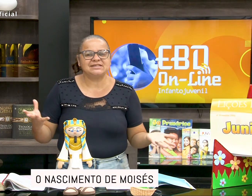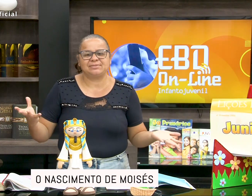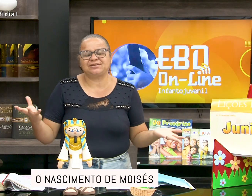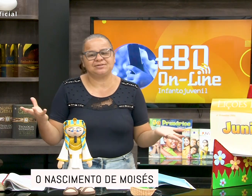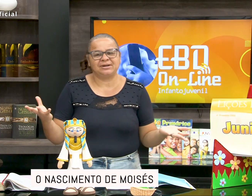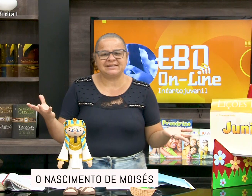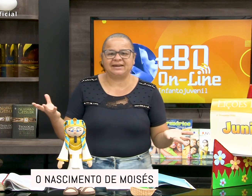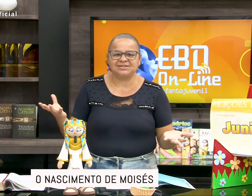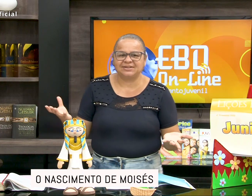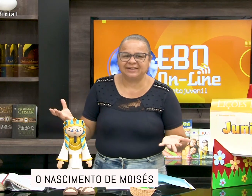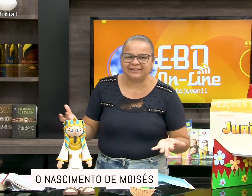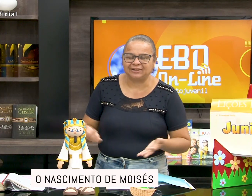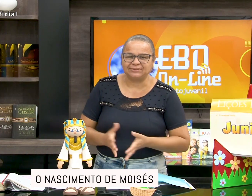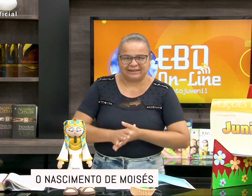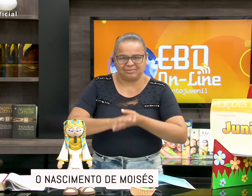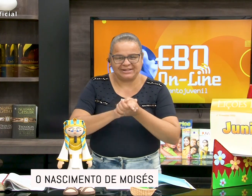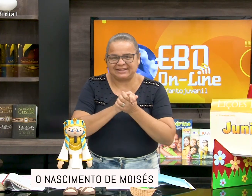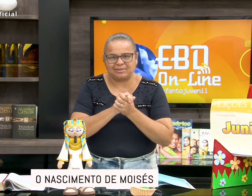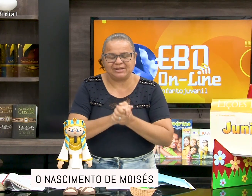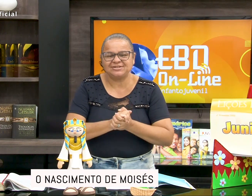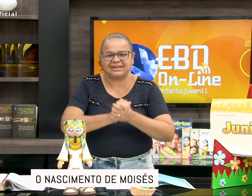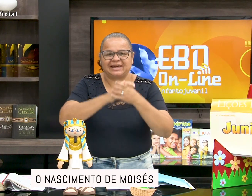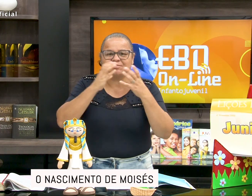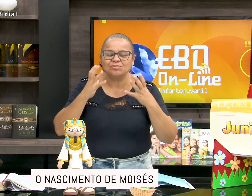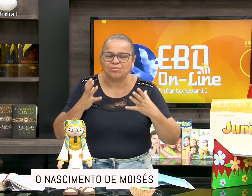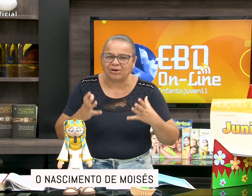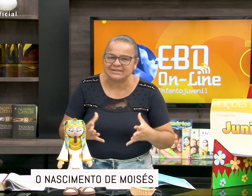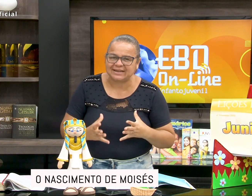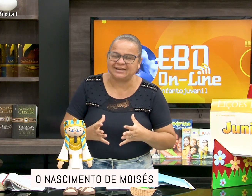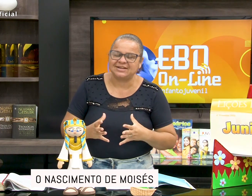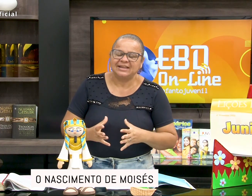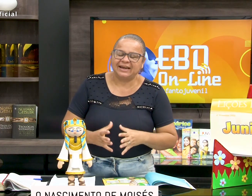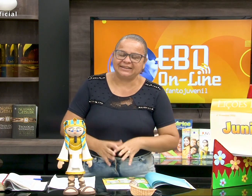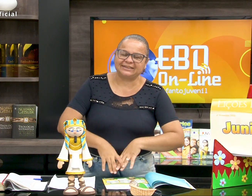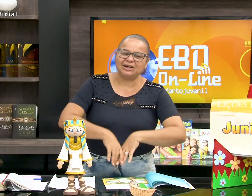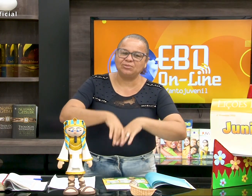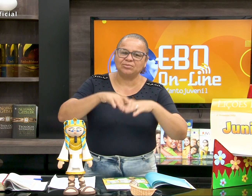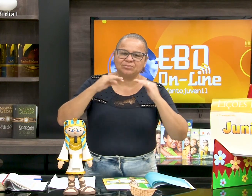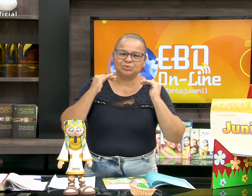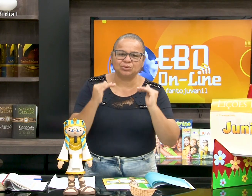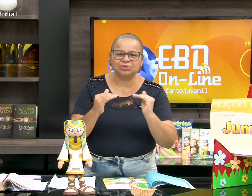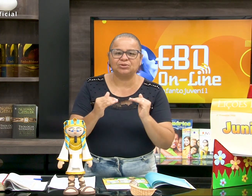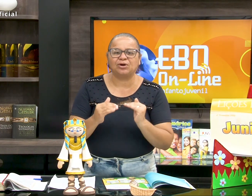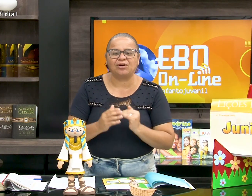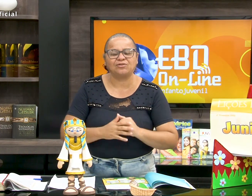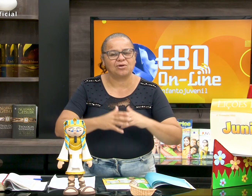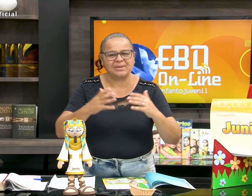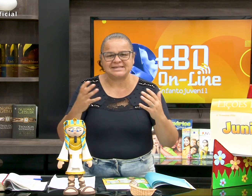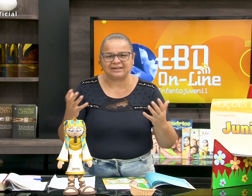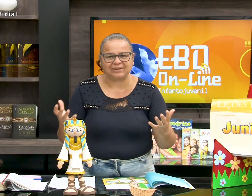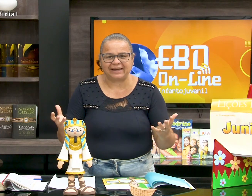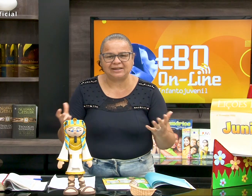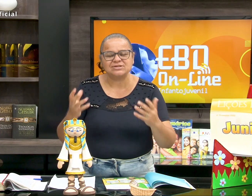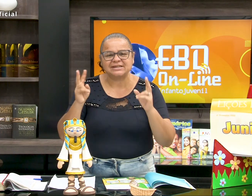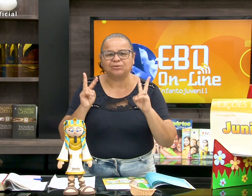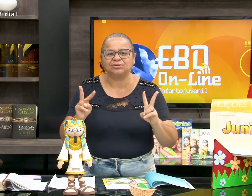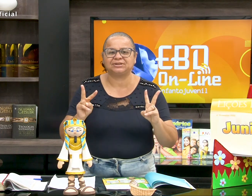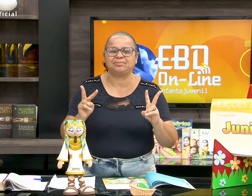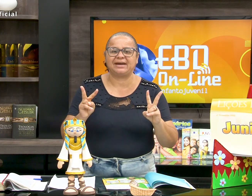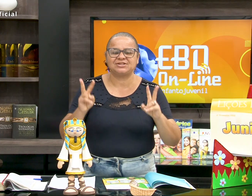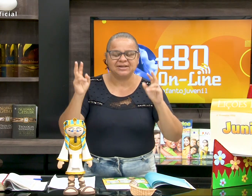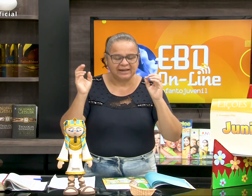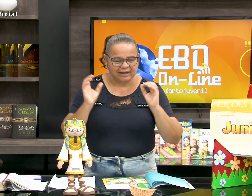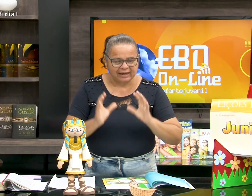O nascimento de Moisés. Então, nada mais, nada menos de que Moisés. Então, tudo novo, começando aí no